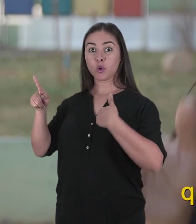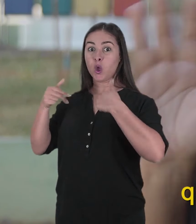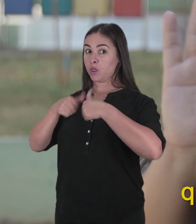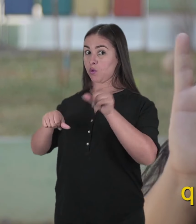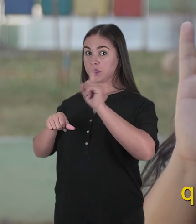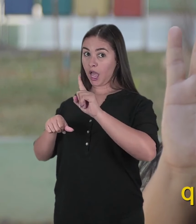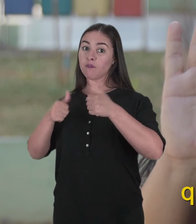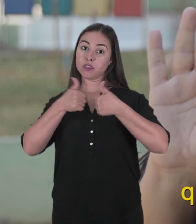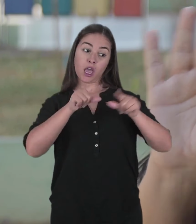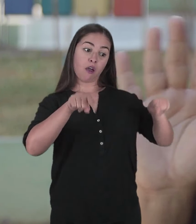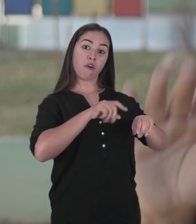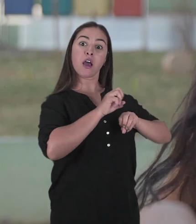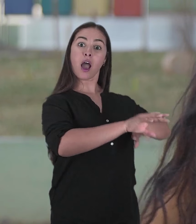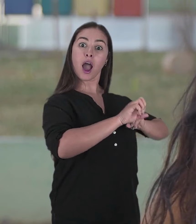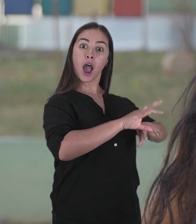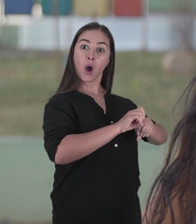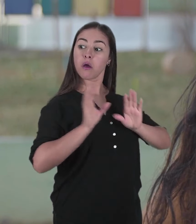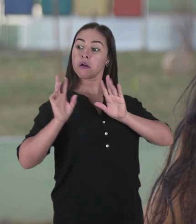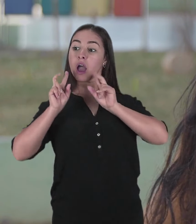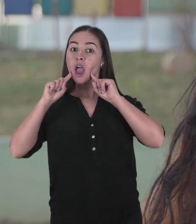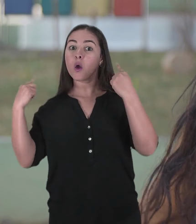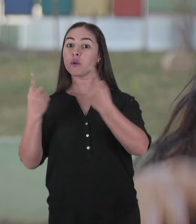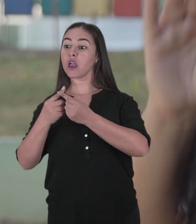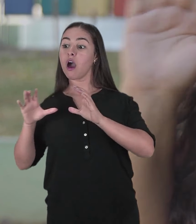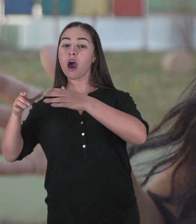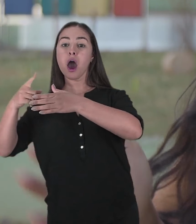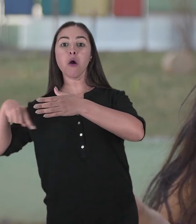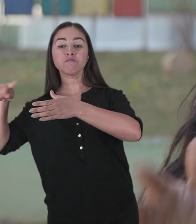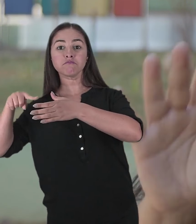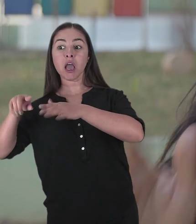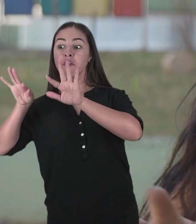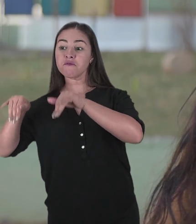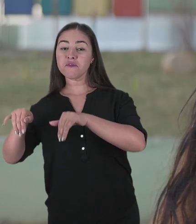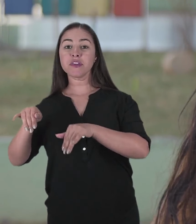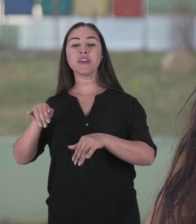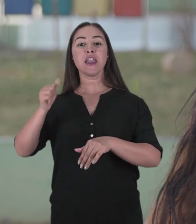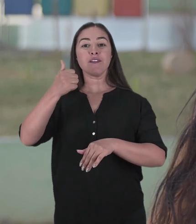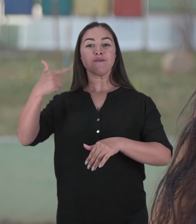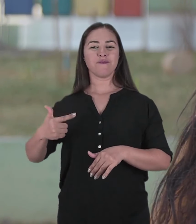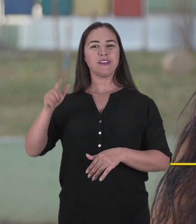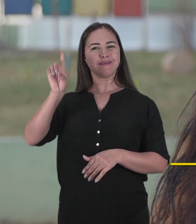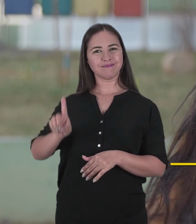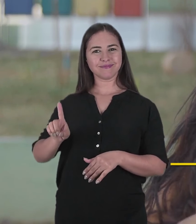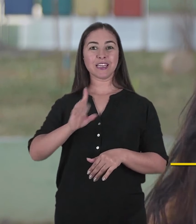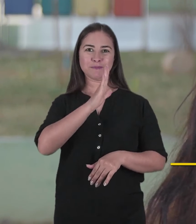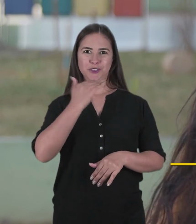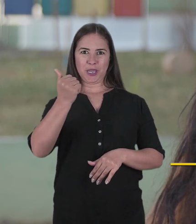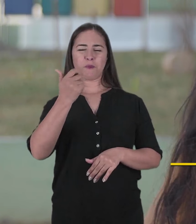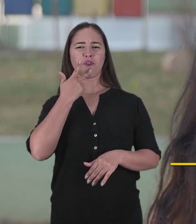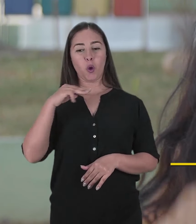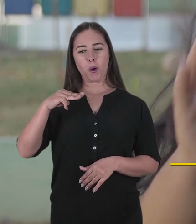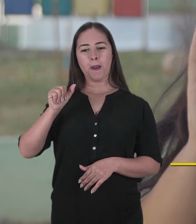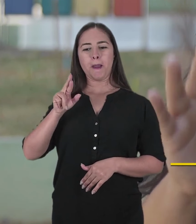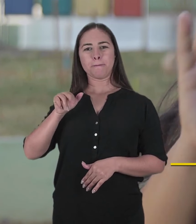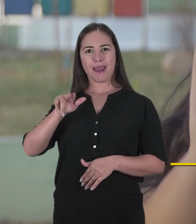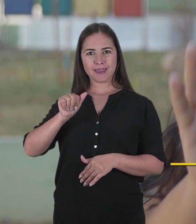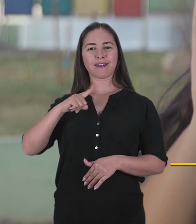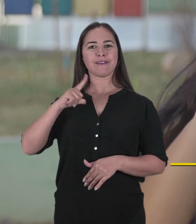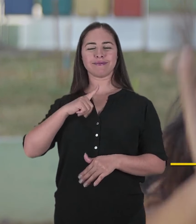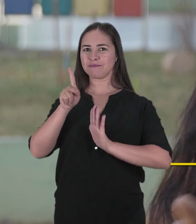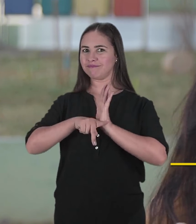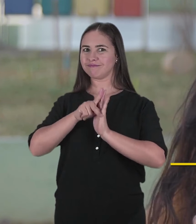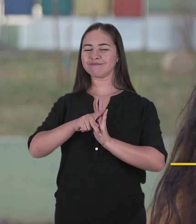estava em sala de aula, e aí a diretora, a vice-diretora me chamou na sala e falou: Mariana, tem um projeto